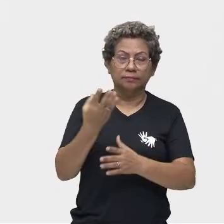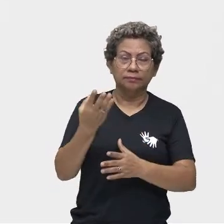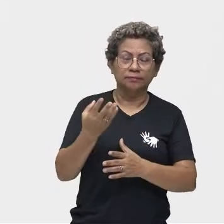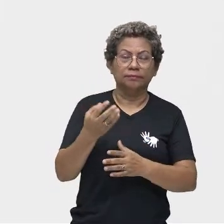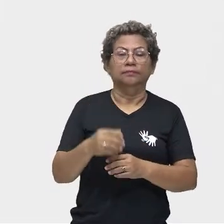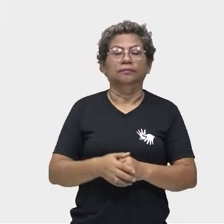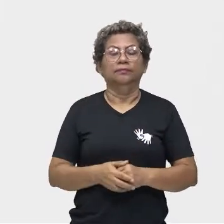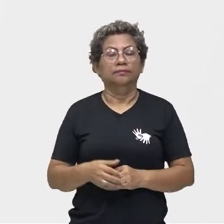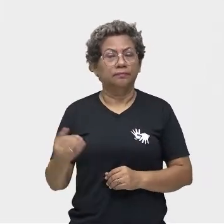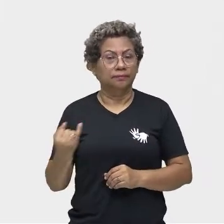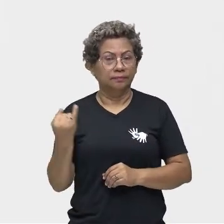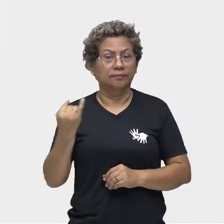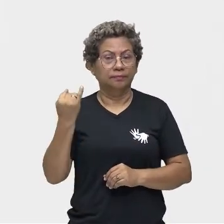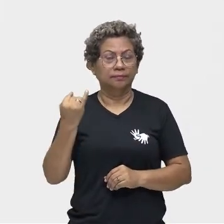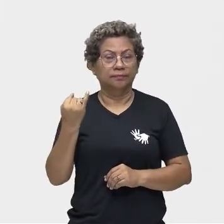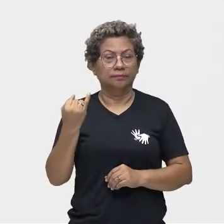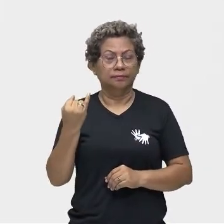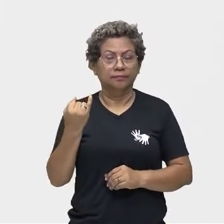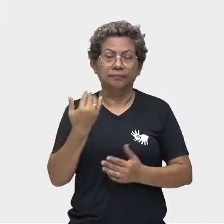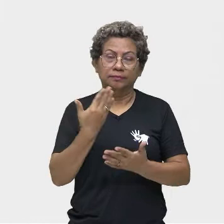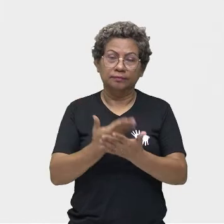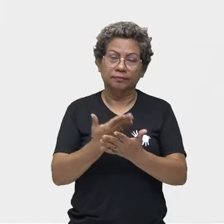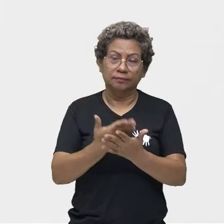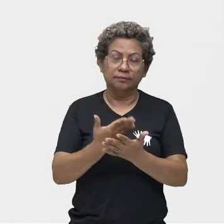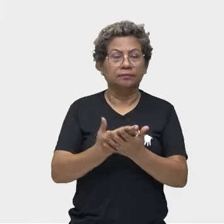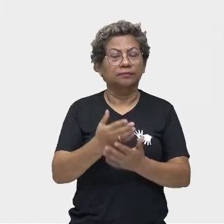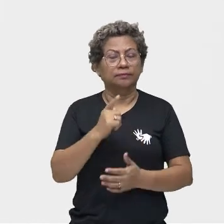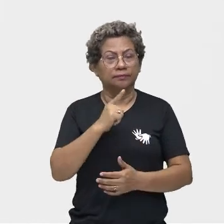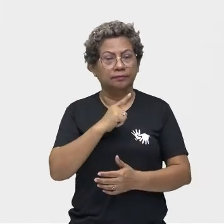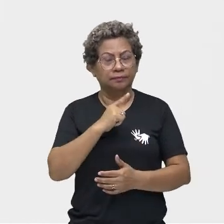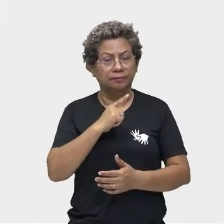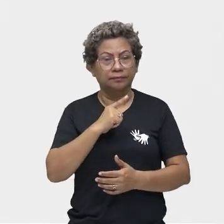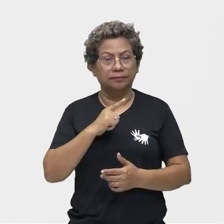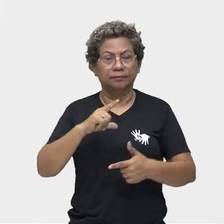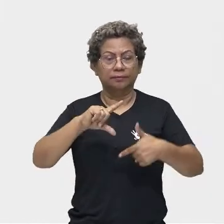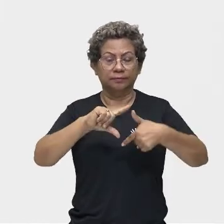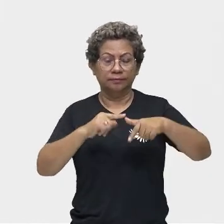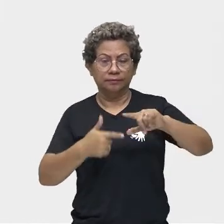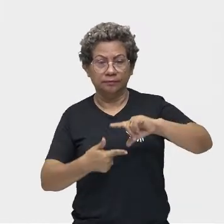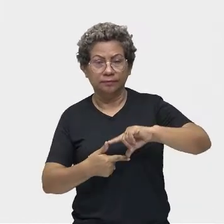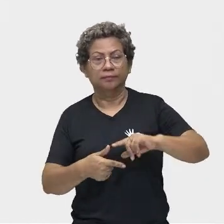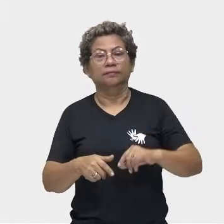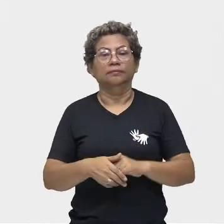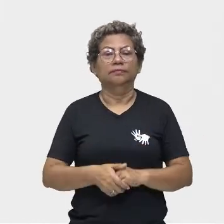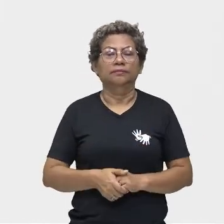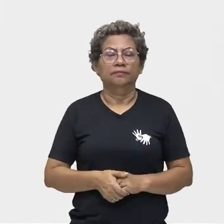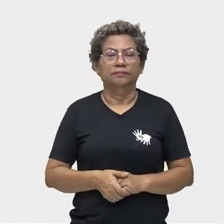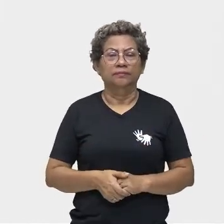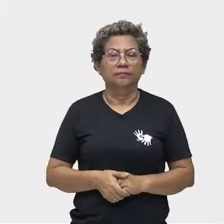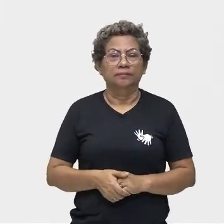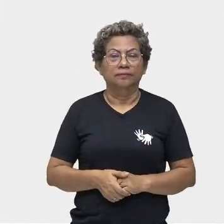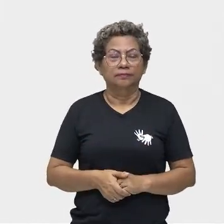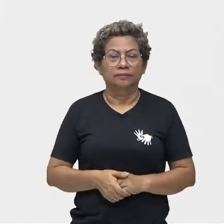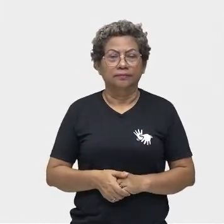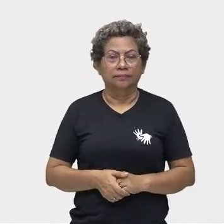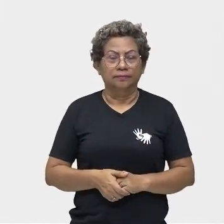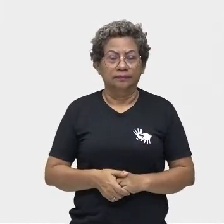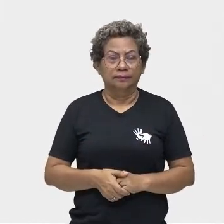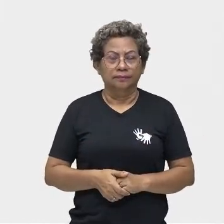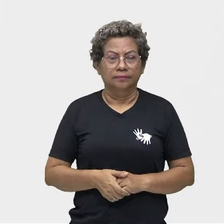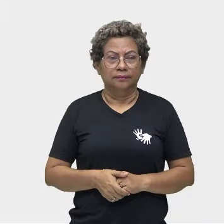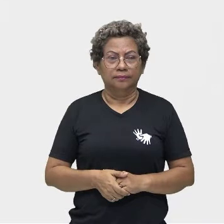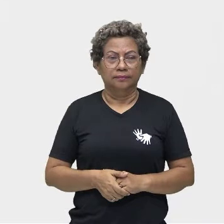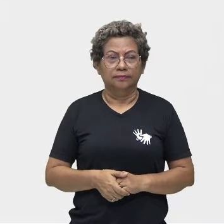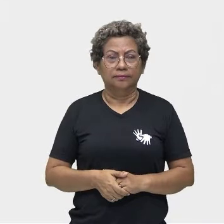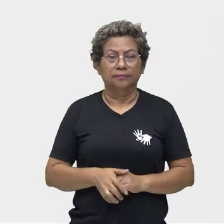que é um dos teoremas mais importantes do estudo da trigonometria, que é o teorema de Pitágoras. Mas isso daí já são cenas, né,